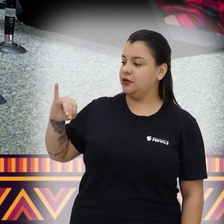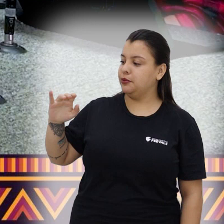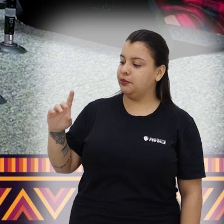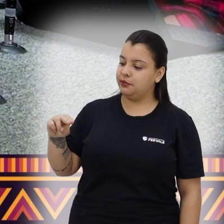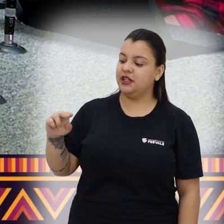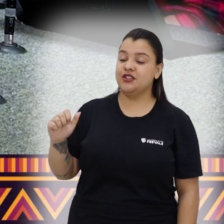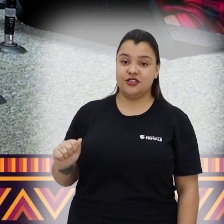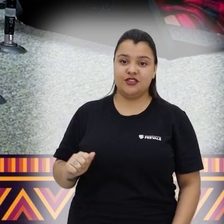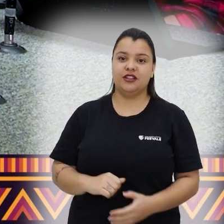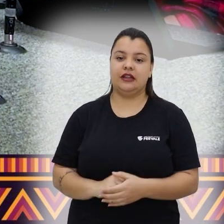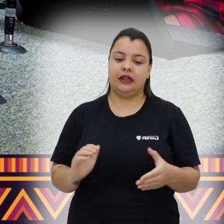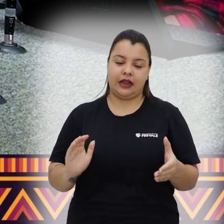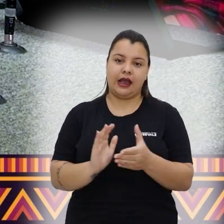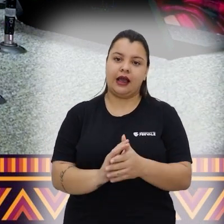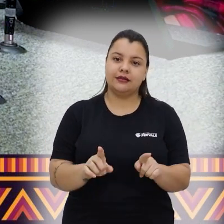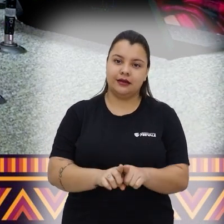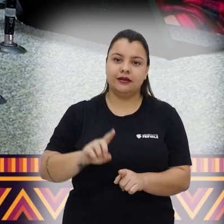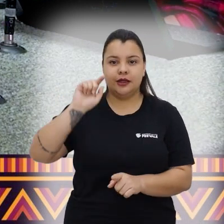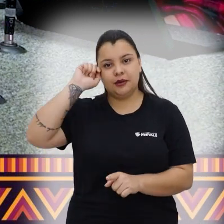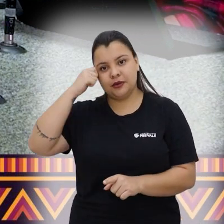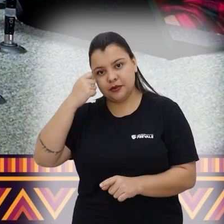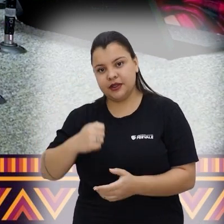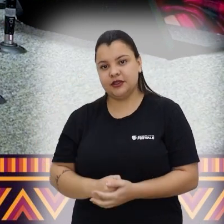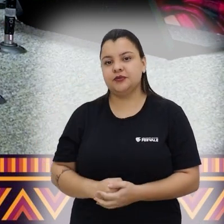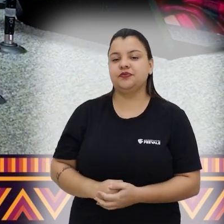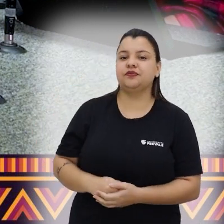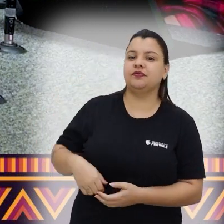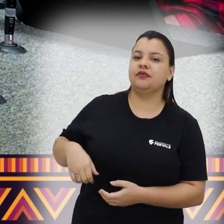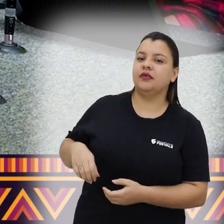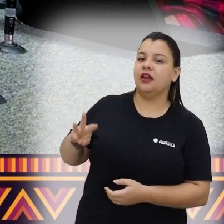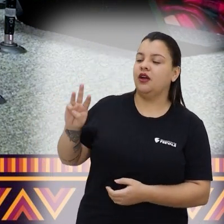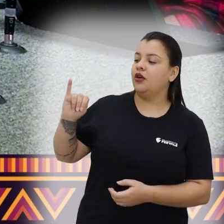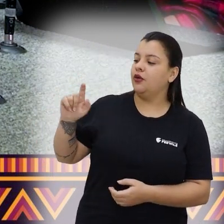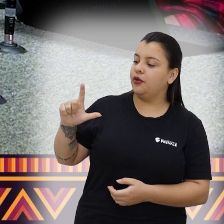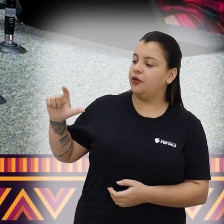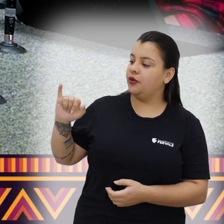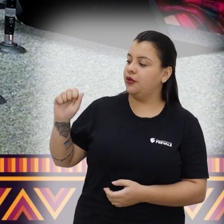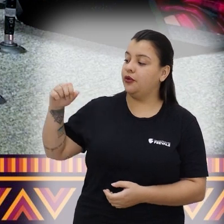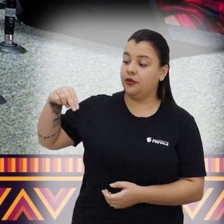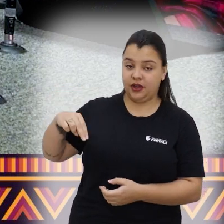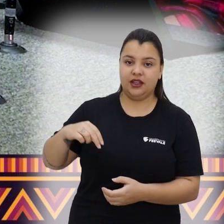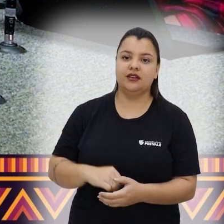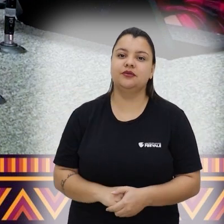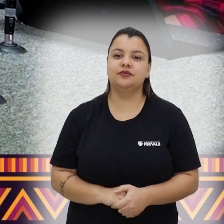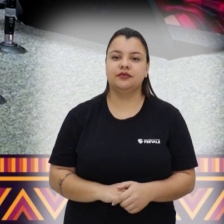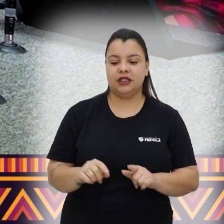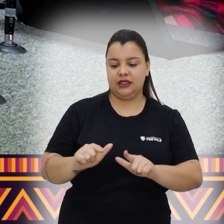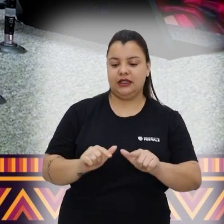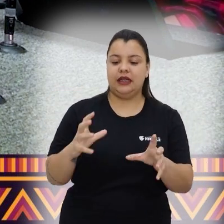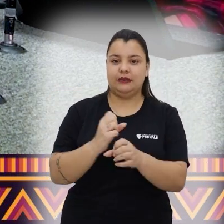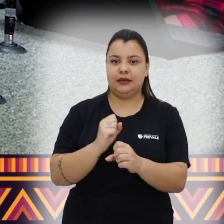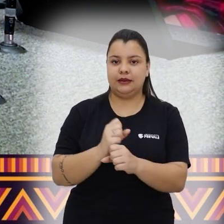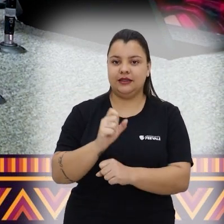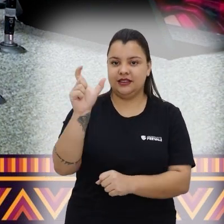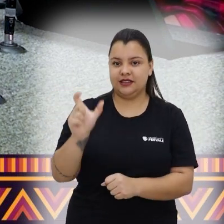anos, casada com um outro homem negro, o William Andrade, que é um contador, né?